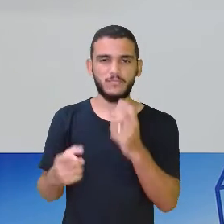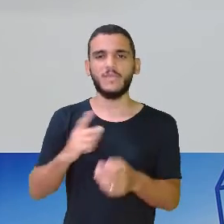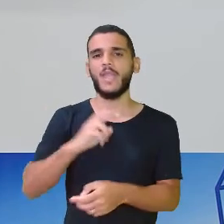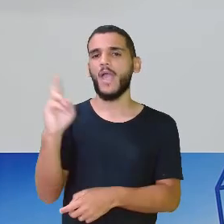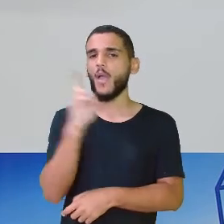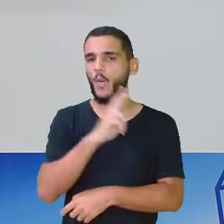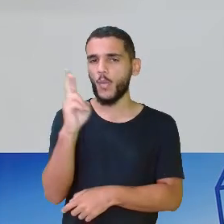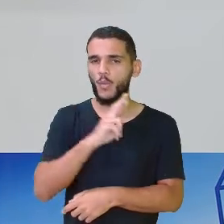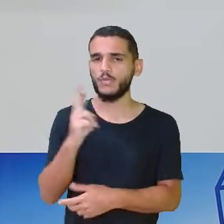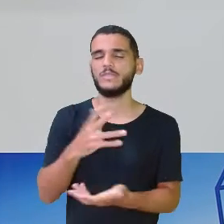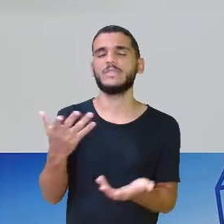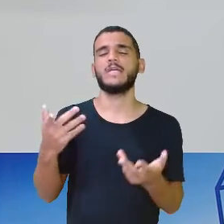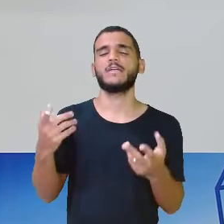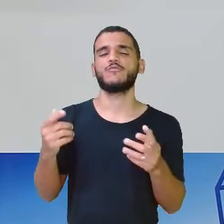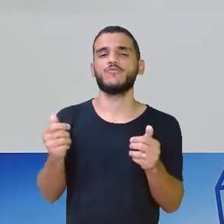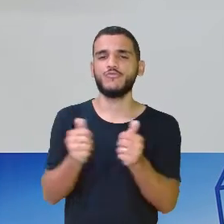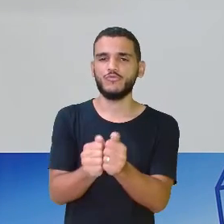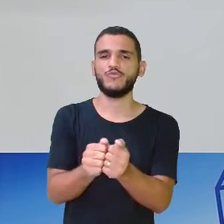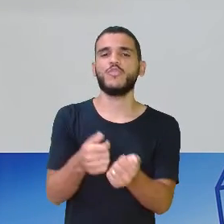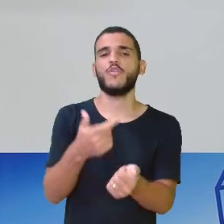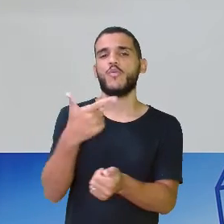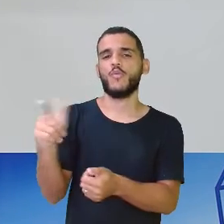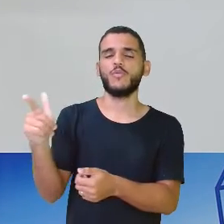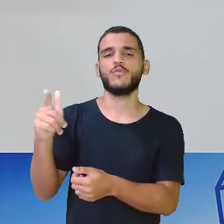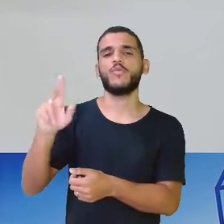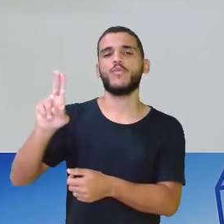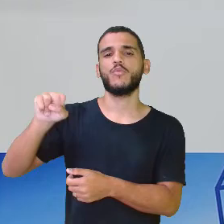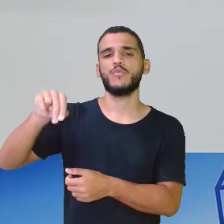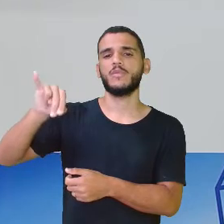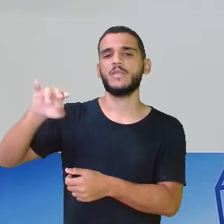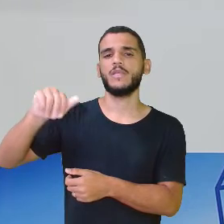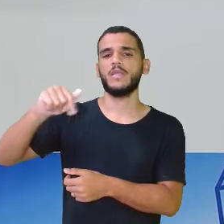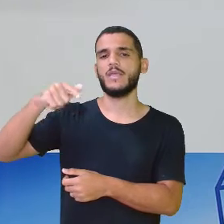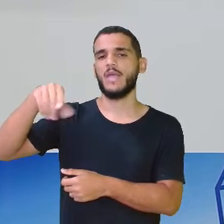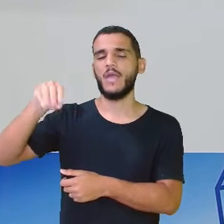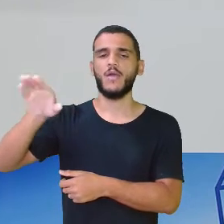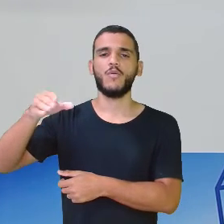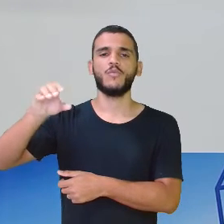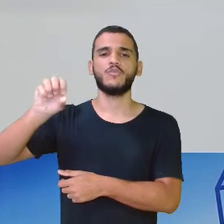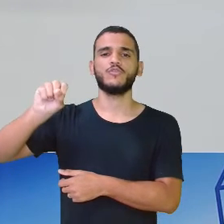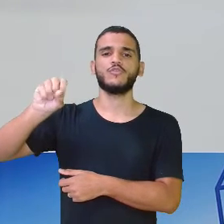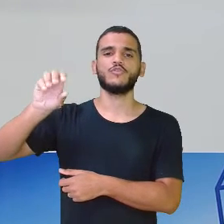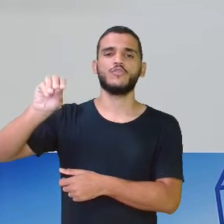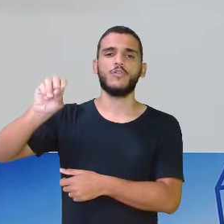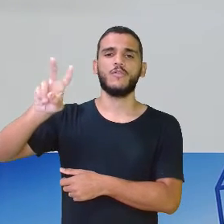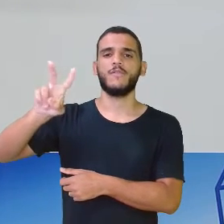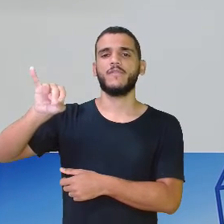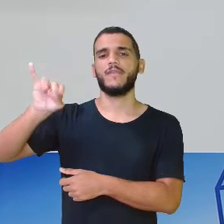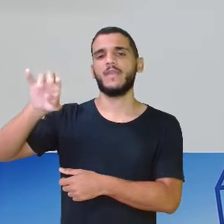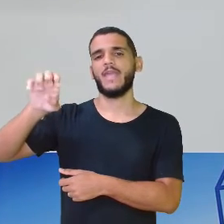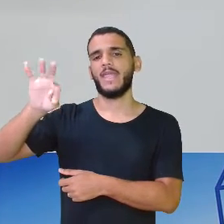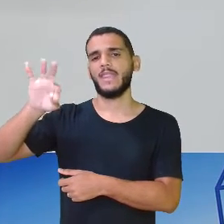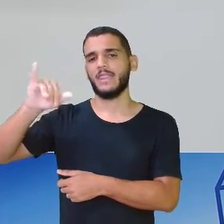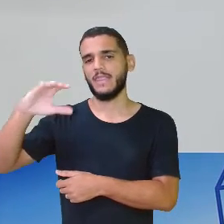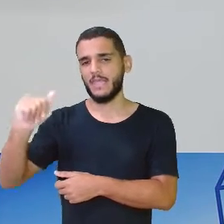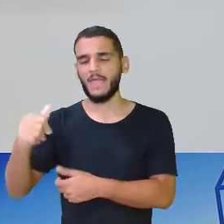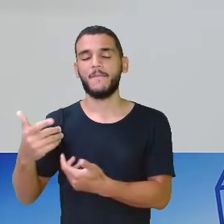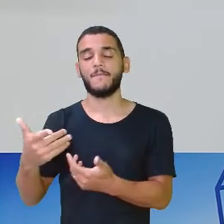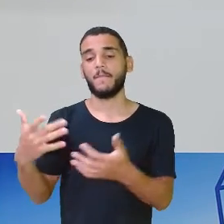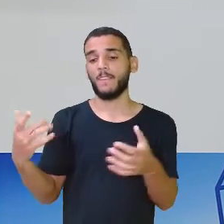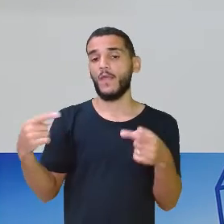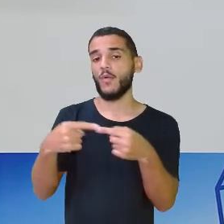ela contribuindo para o avanço daquele território. E nesse sentido, esse